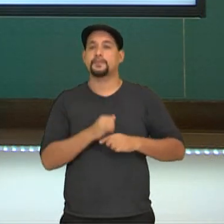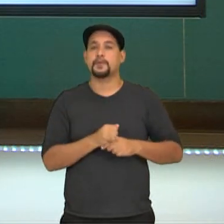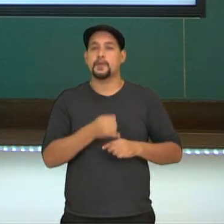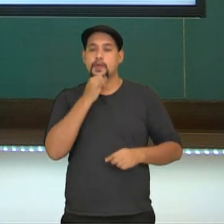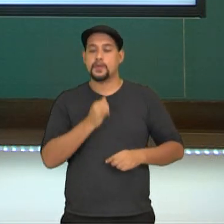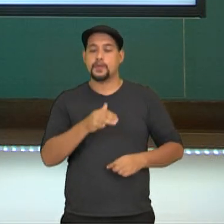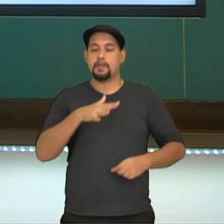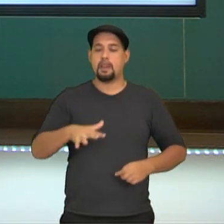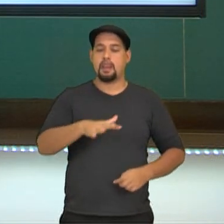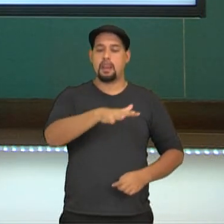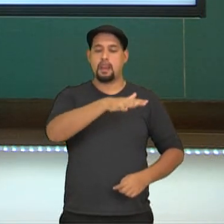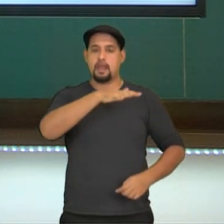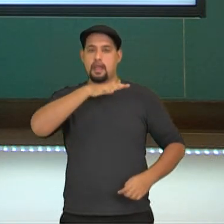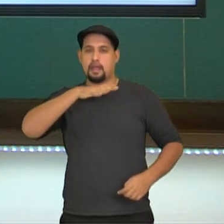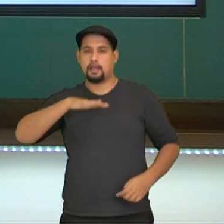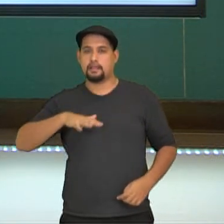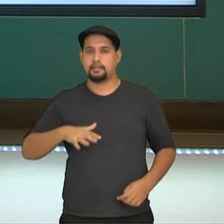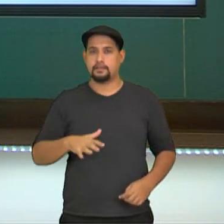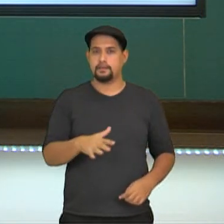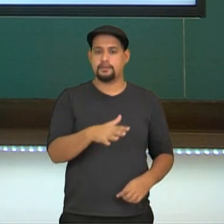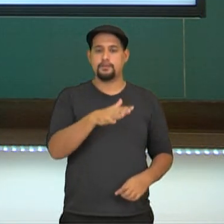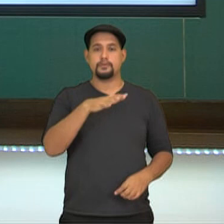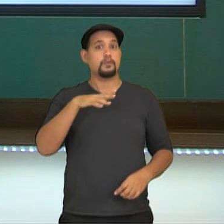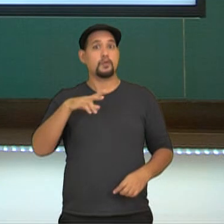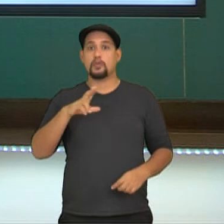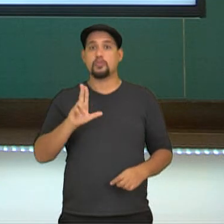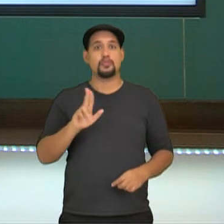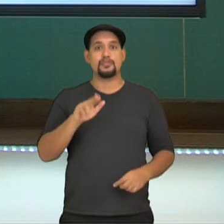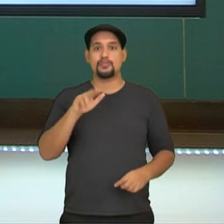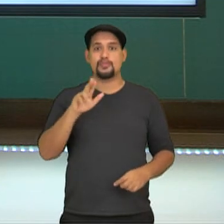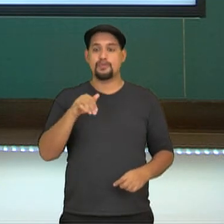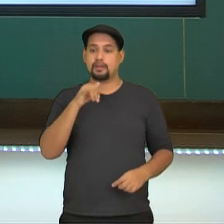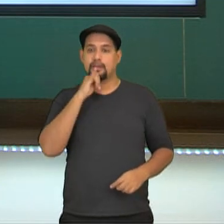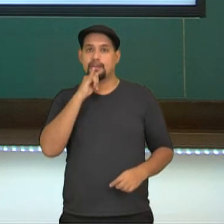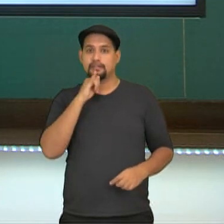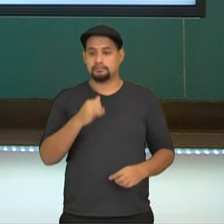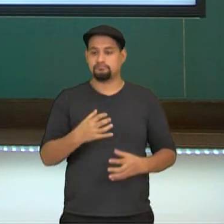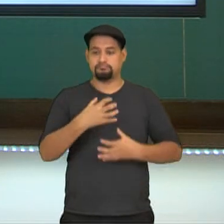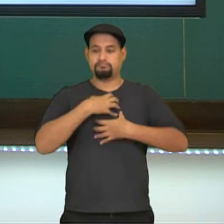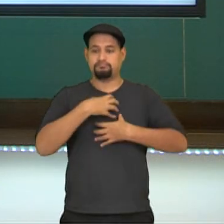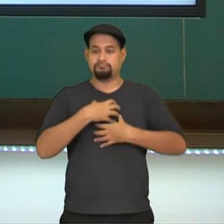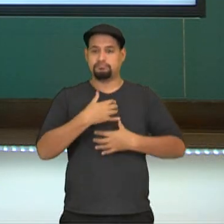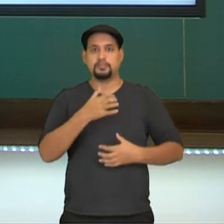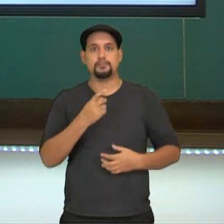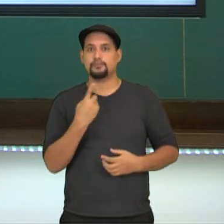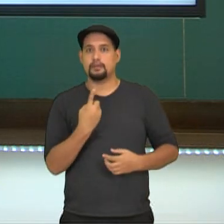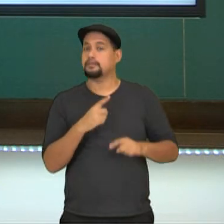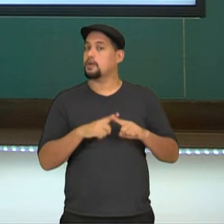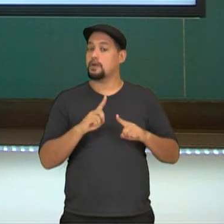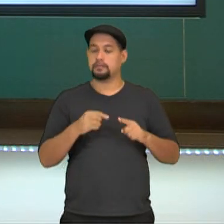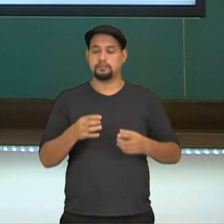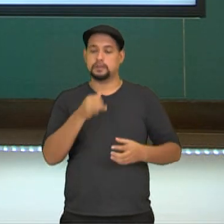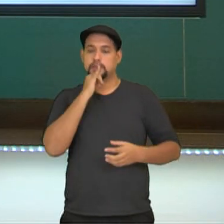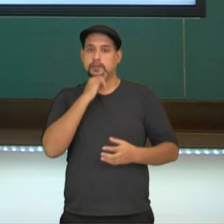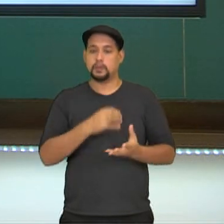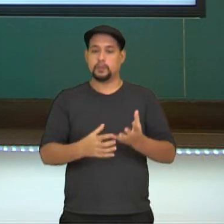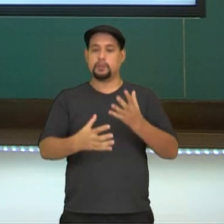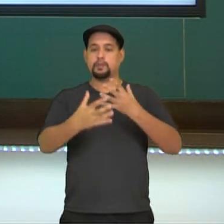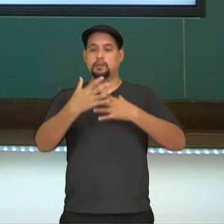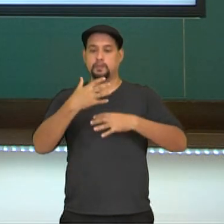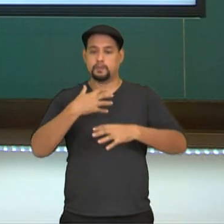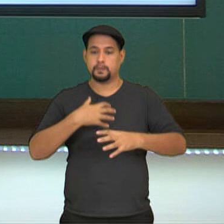campo elétrico de uma carga nunca age sobre ela mesma, age sobre outra carga, tá? Devido à lei da ação e reação de